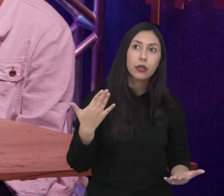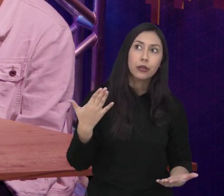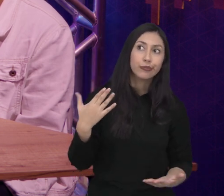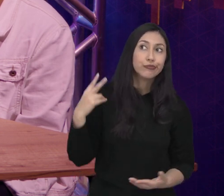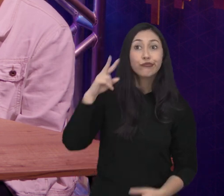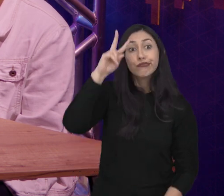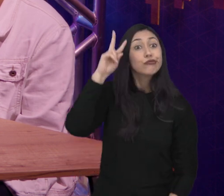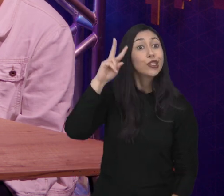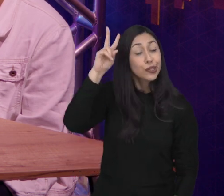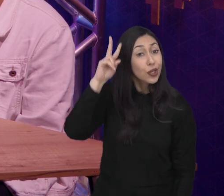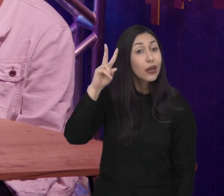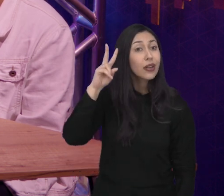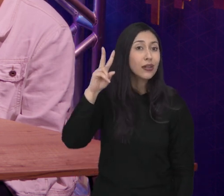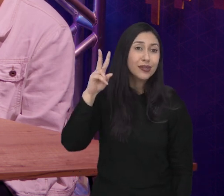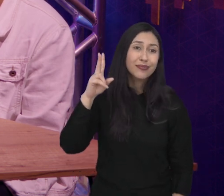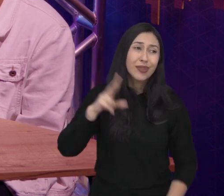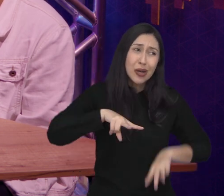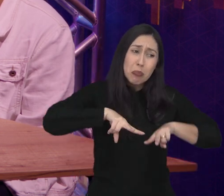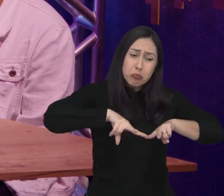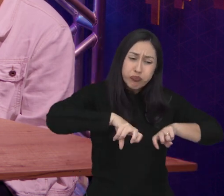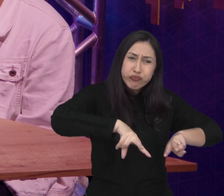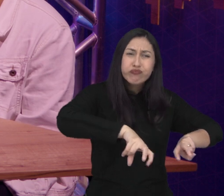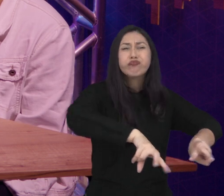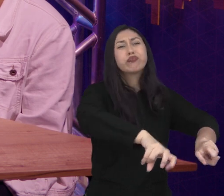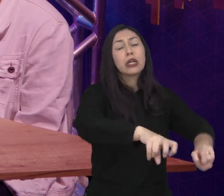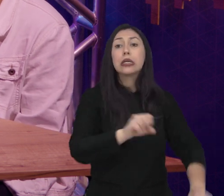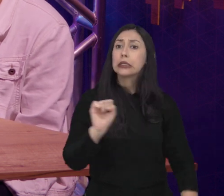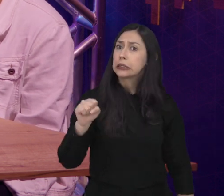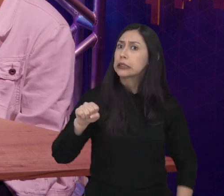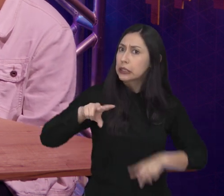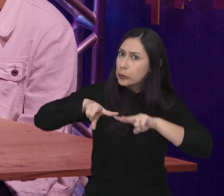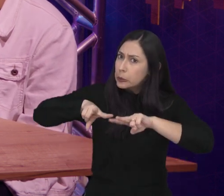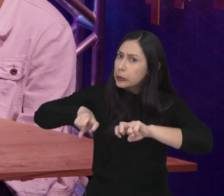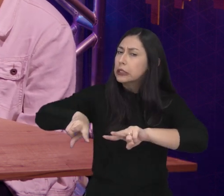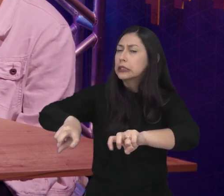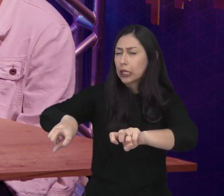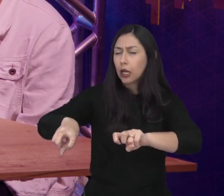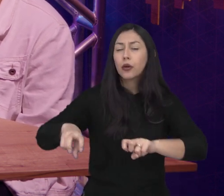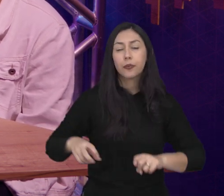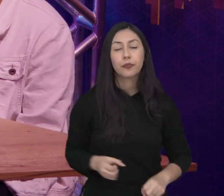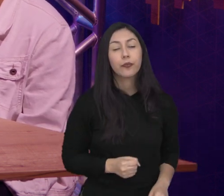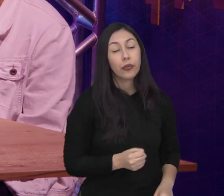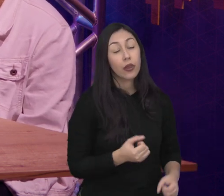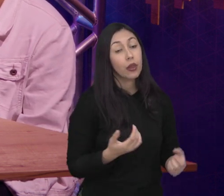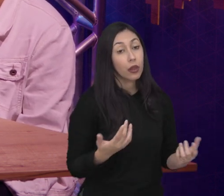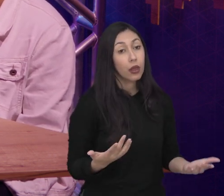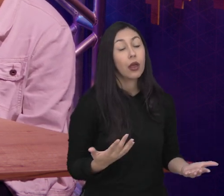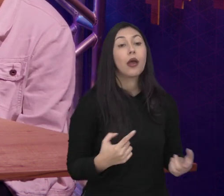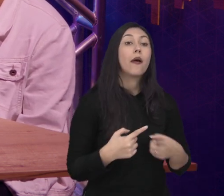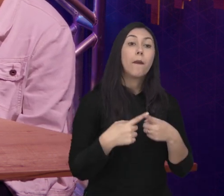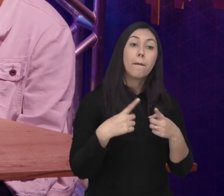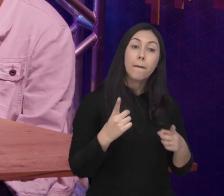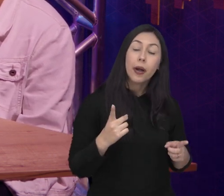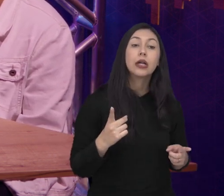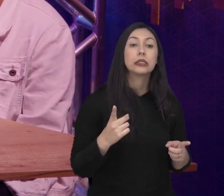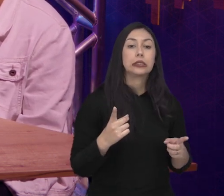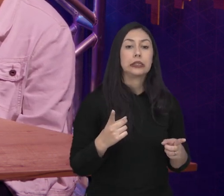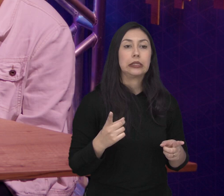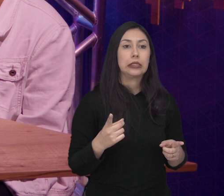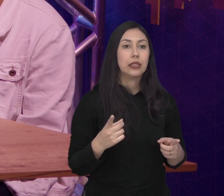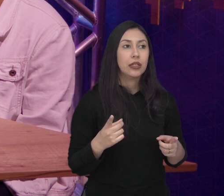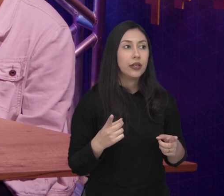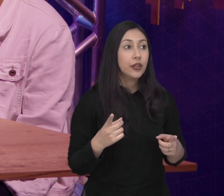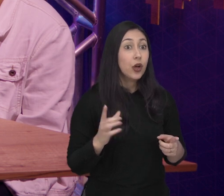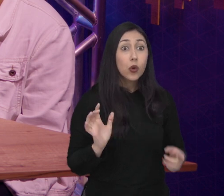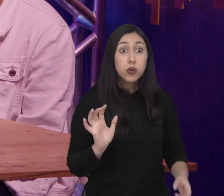desse contexto histórico, que foi um contexto histórico bem complicado, de né? Exploração mesmo, né? Perfeito. Então, só que a gente tem, então, a entrada